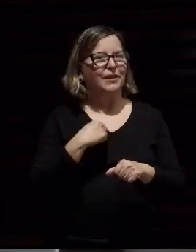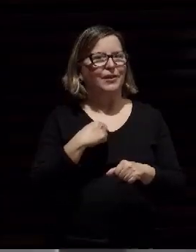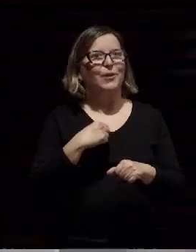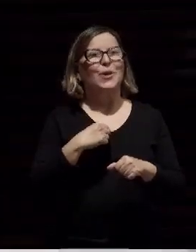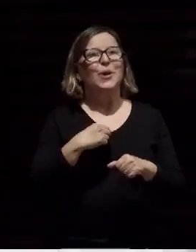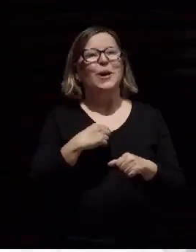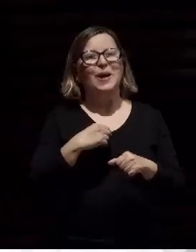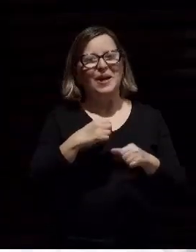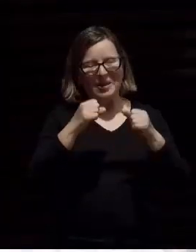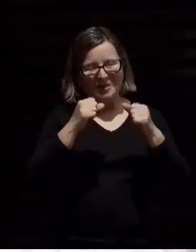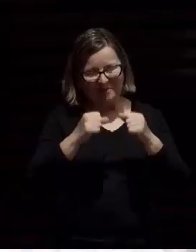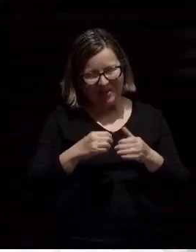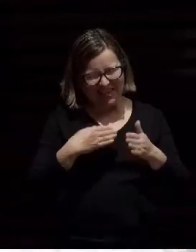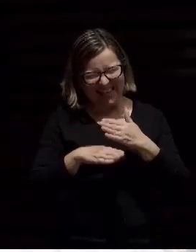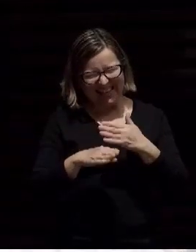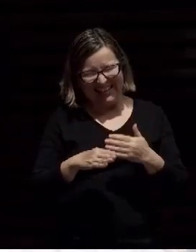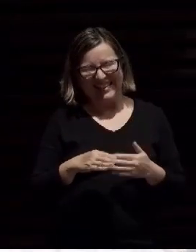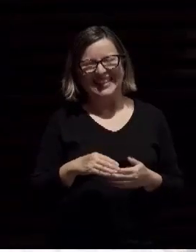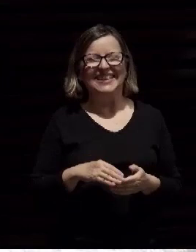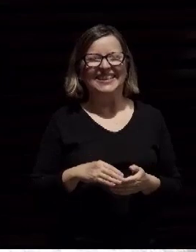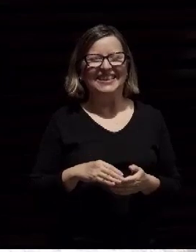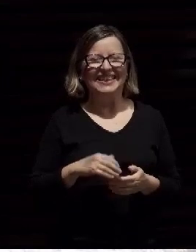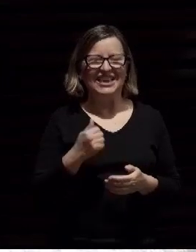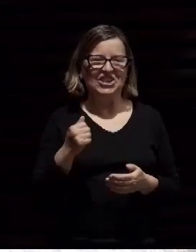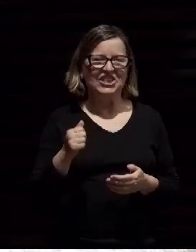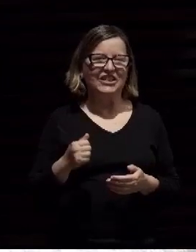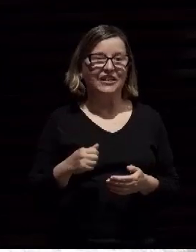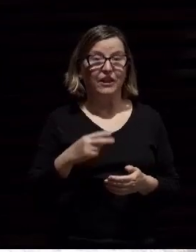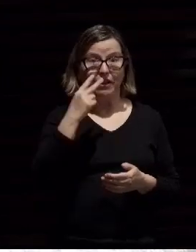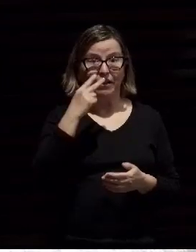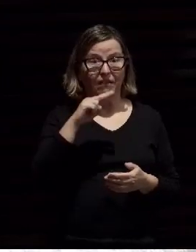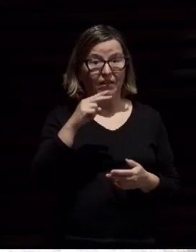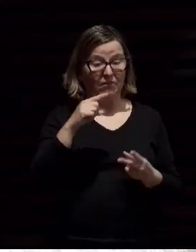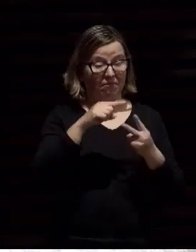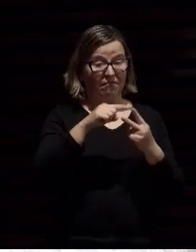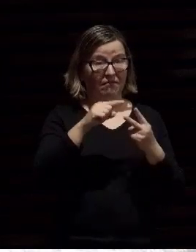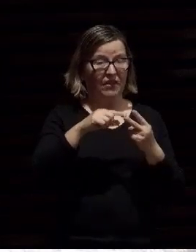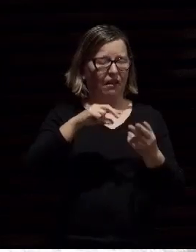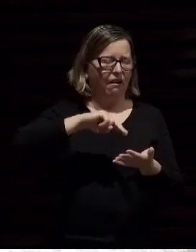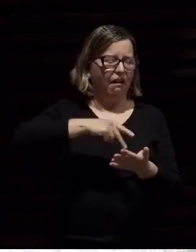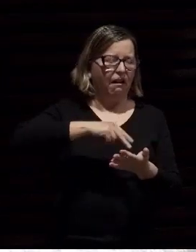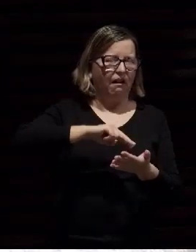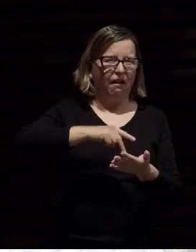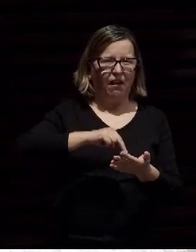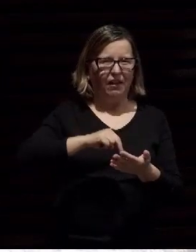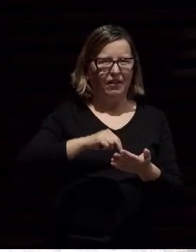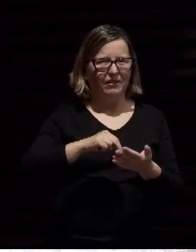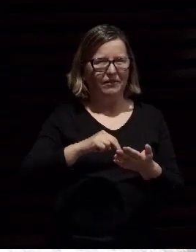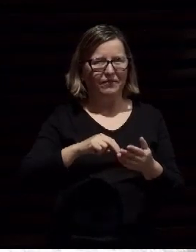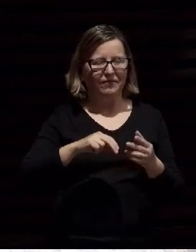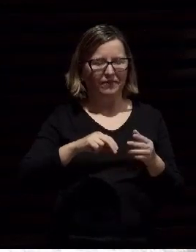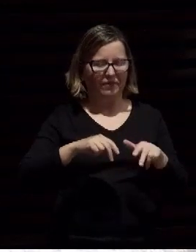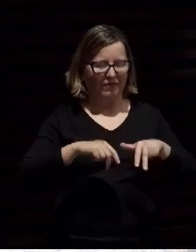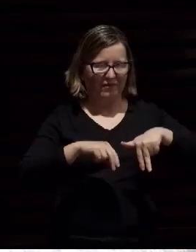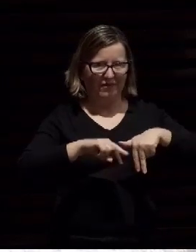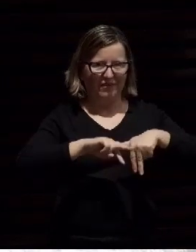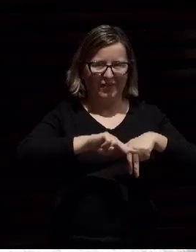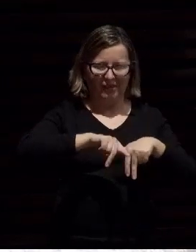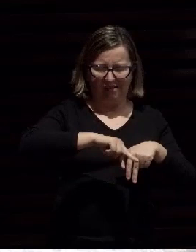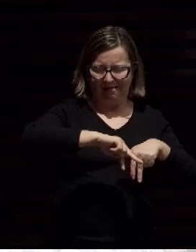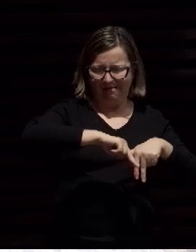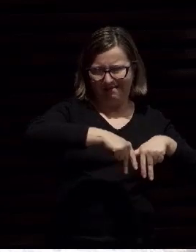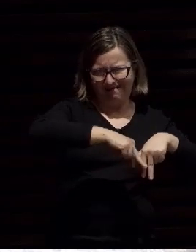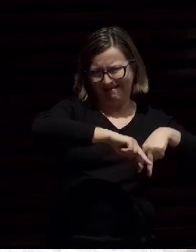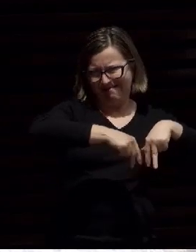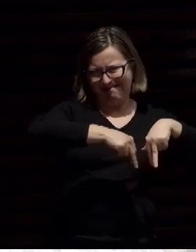eu vi dois dançarinos uma vez, que foi um espetáculo. Eles entram pela perna, por baixo. Não há